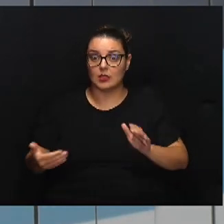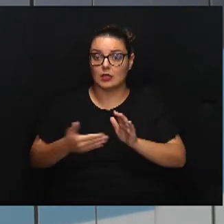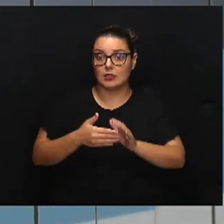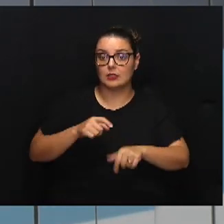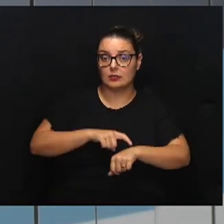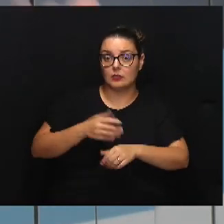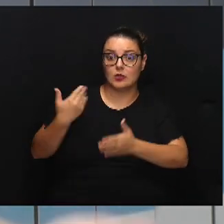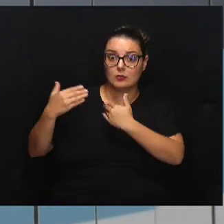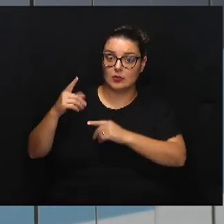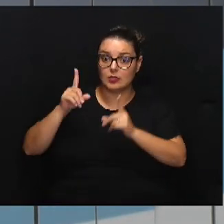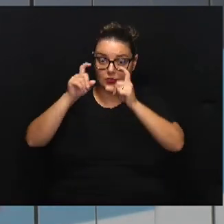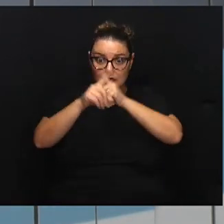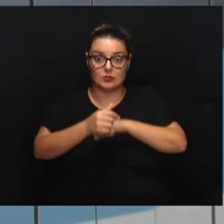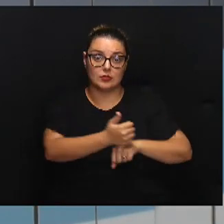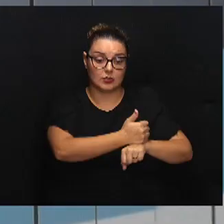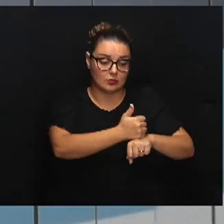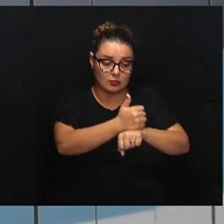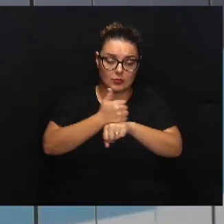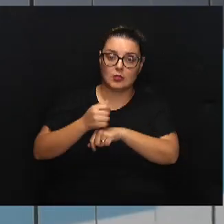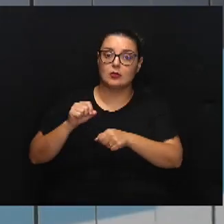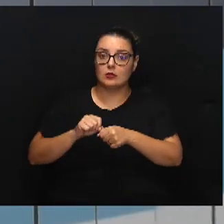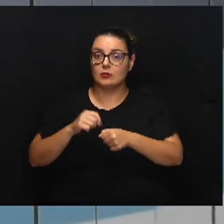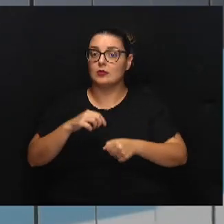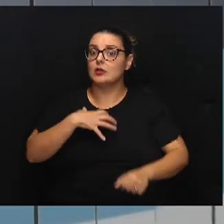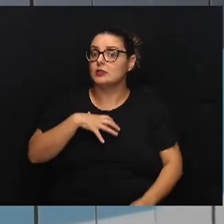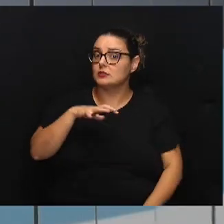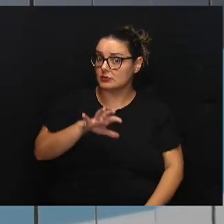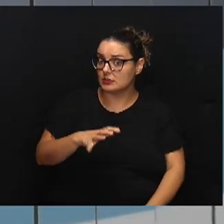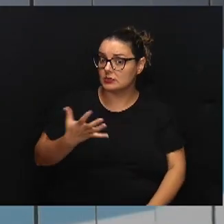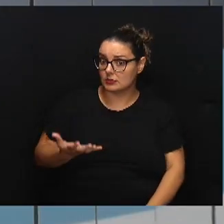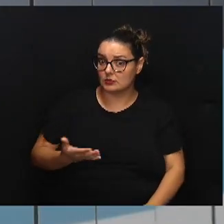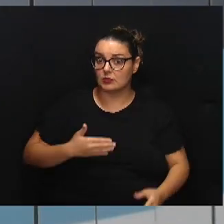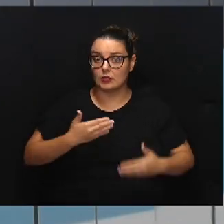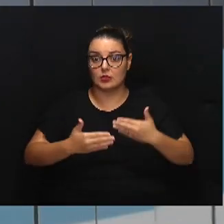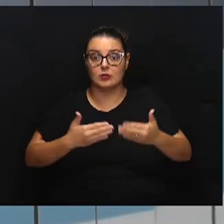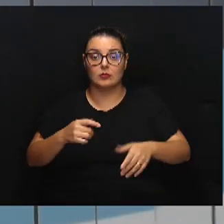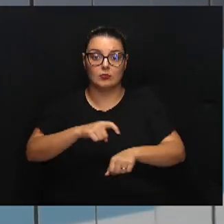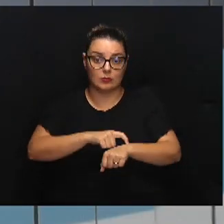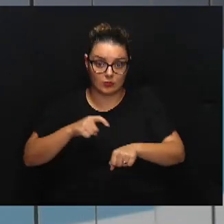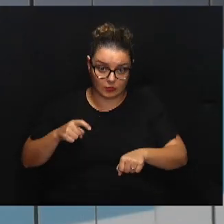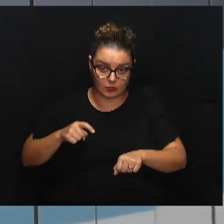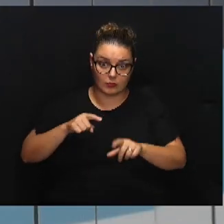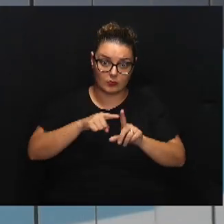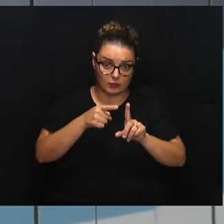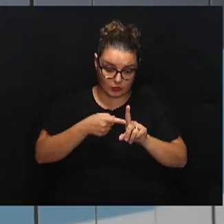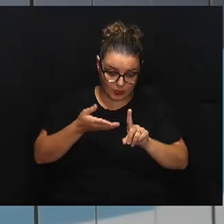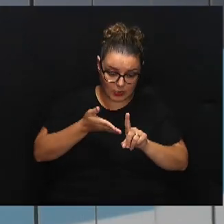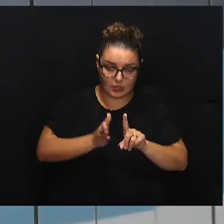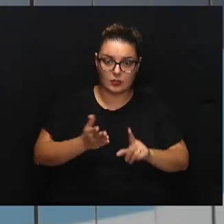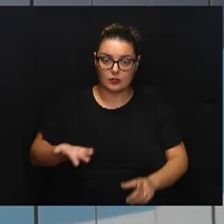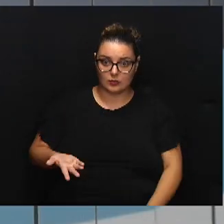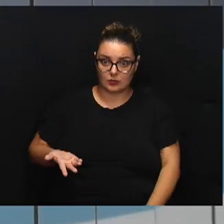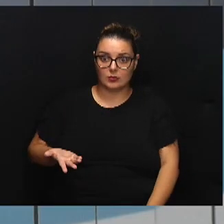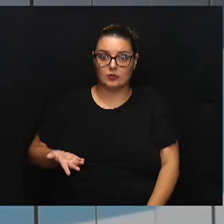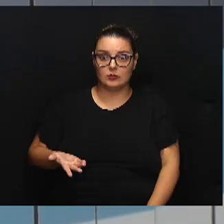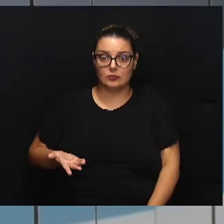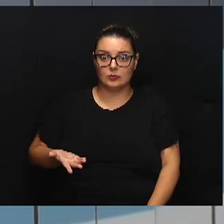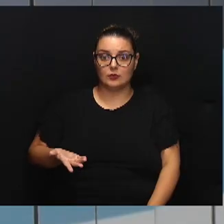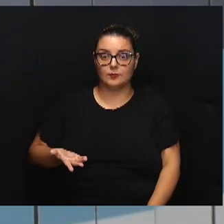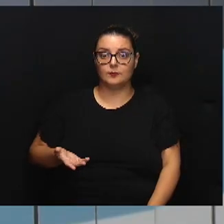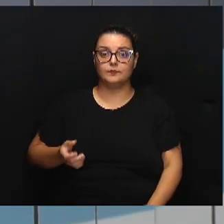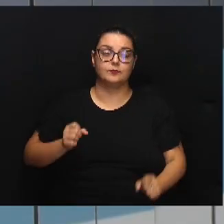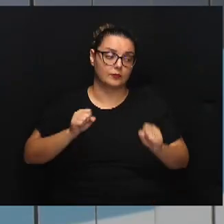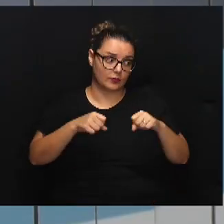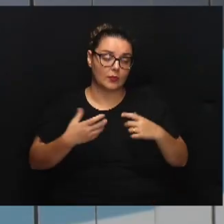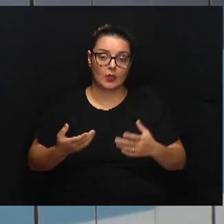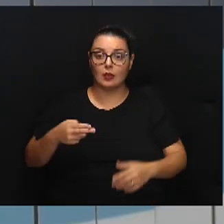era difícil encontrar profissionais que fizessem esse procedimento durante o momento ali do trabalho de parto. Sim.